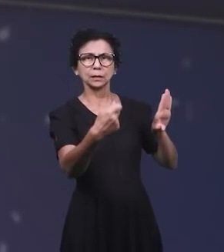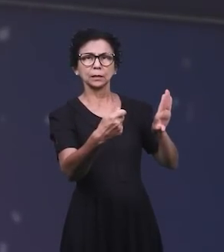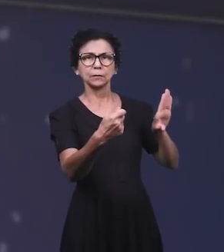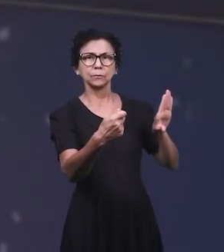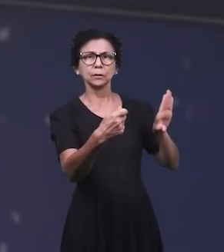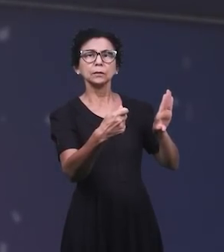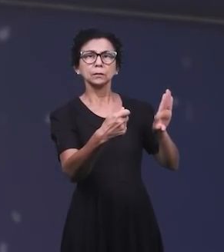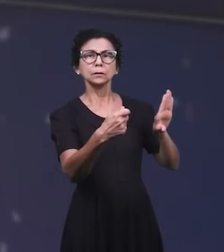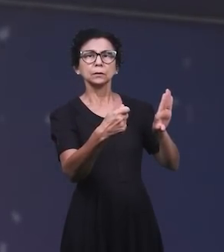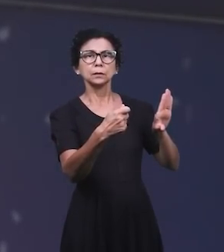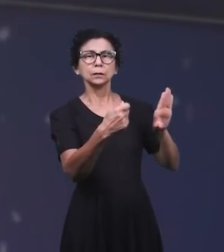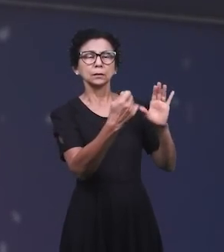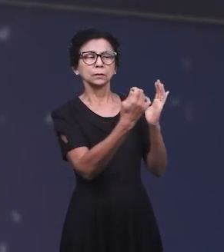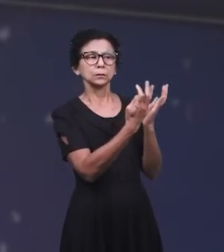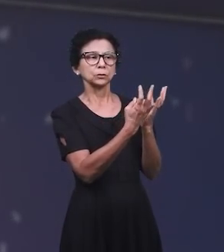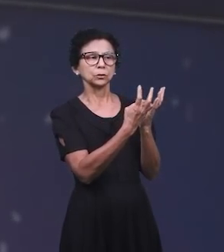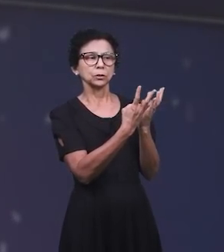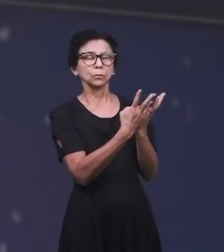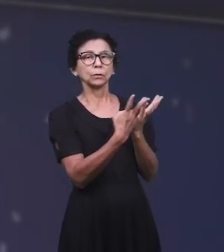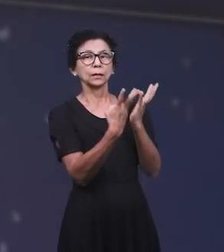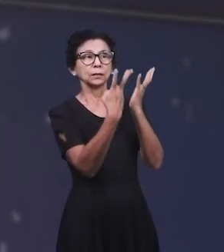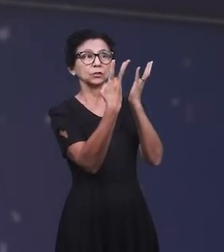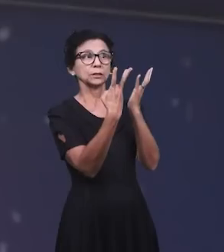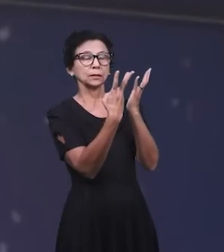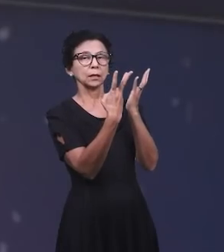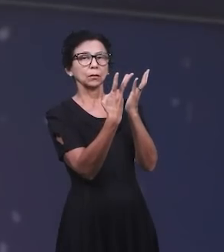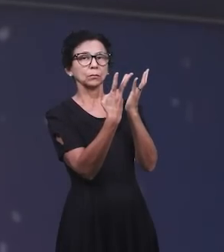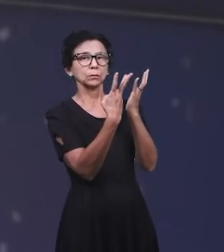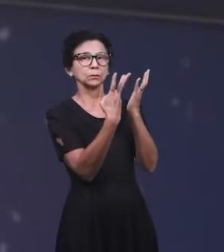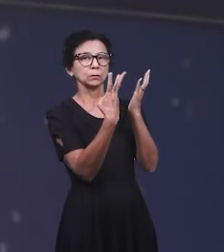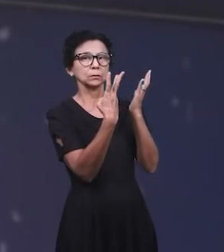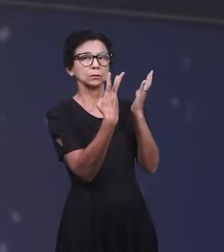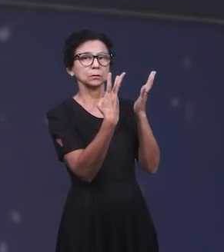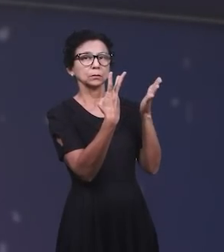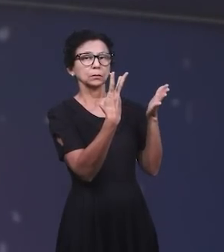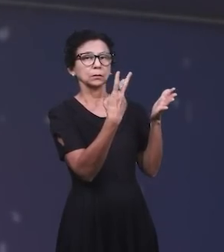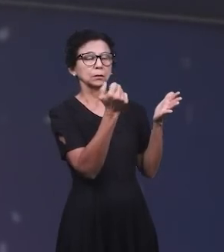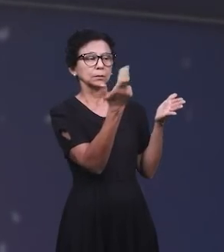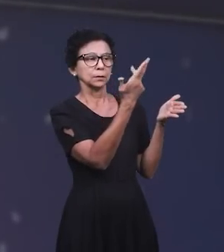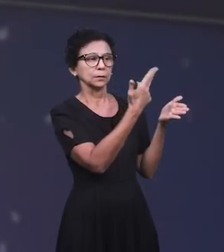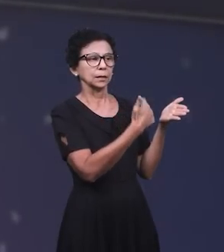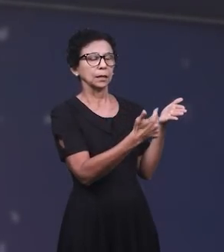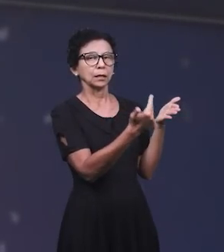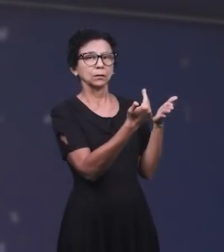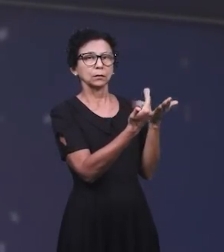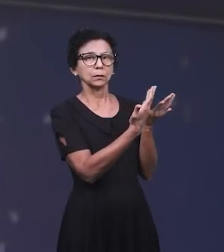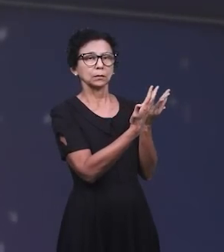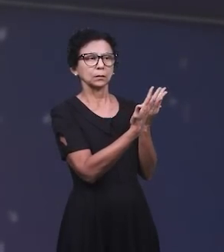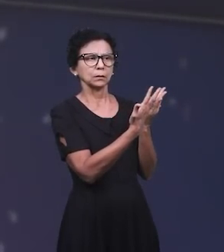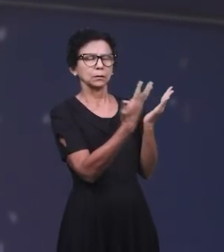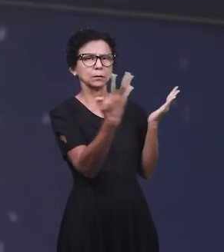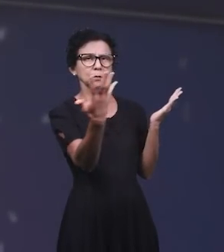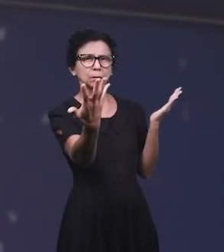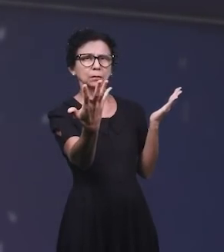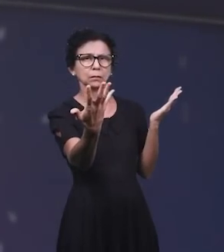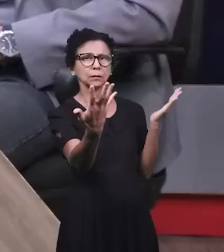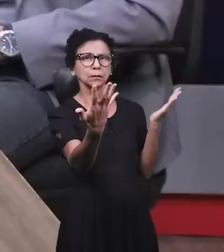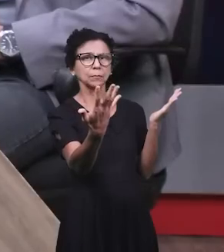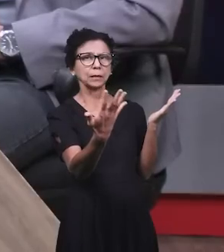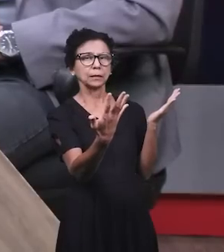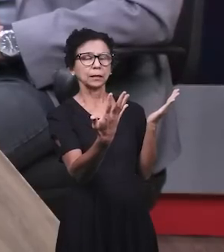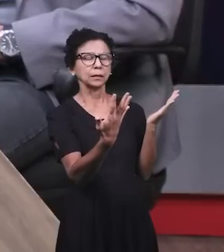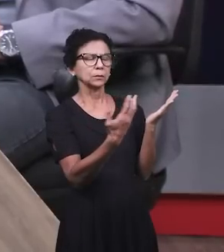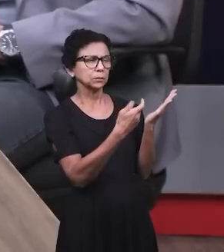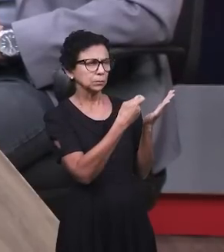Real. O rei via parte da mão que estava escrevendo. E aí, Belsazar, né, ele